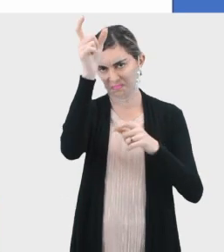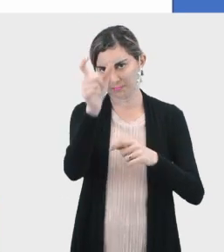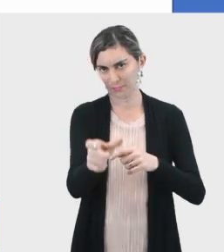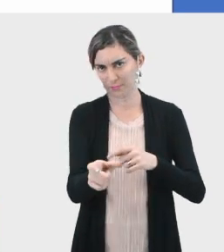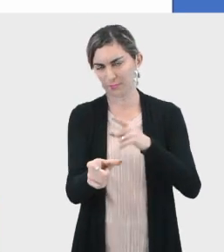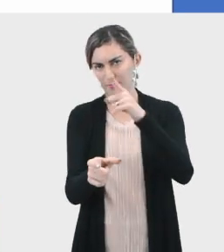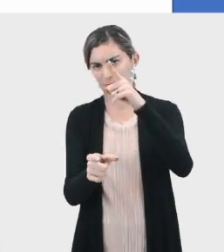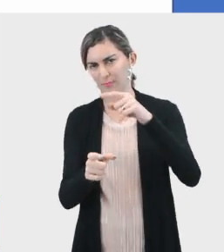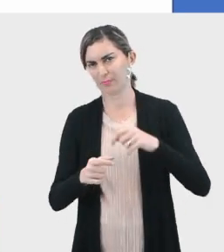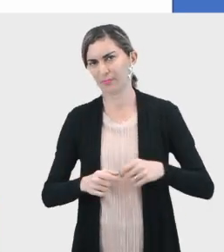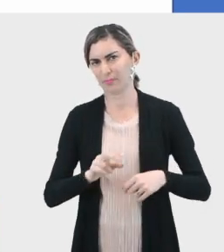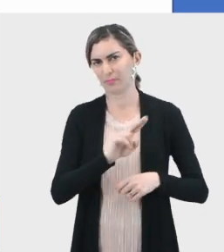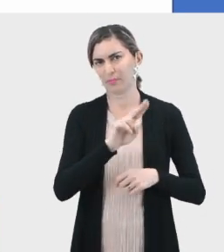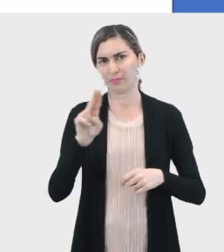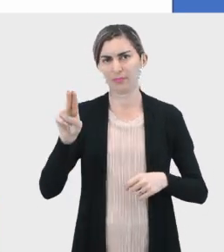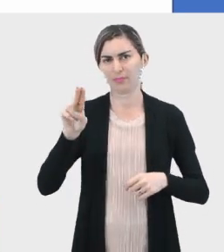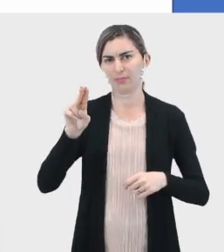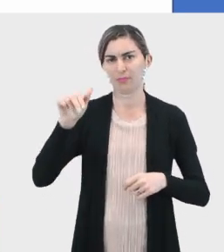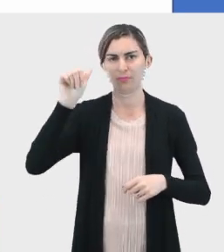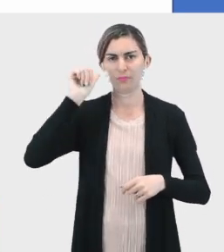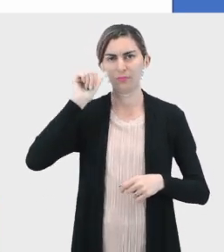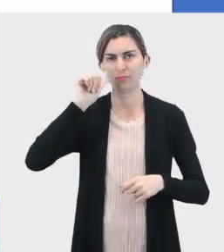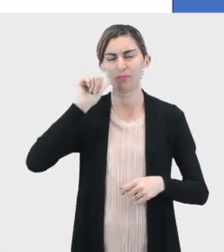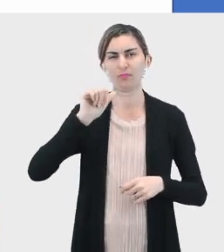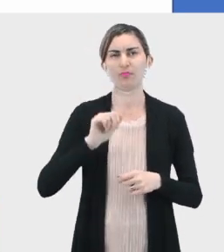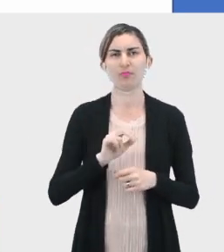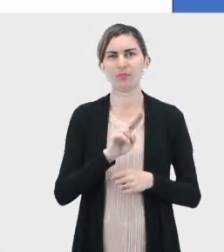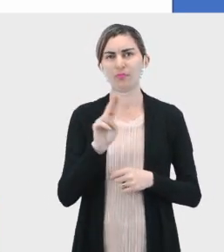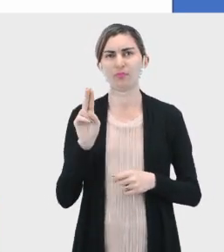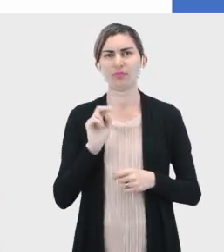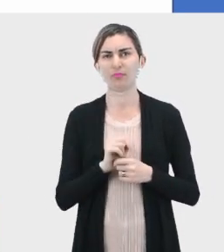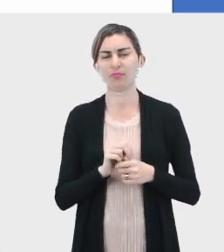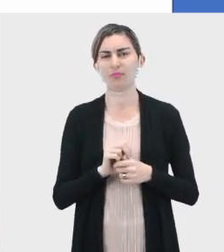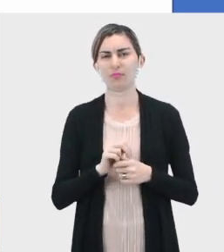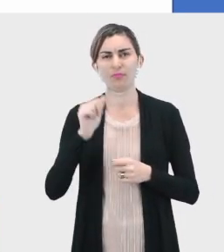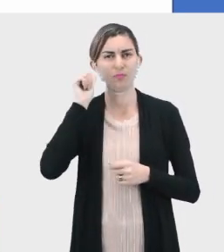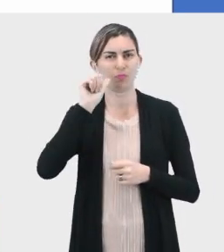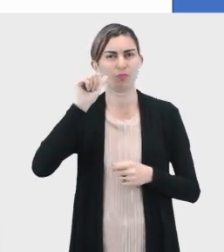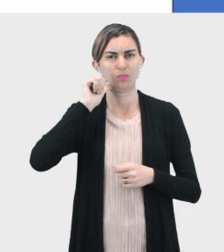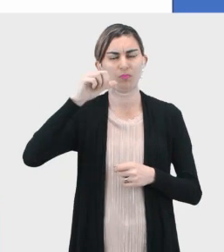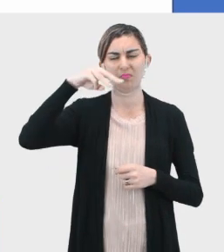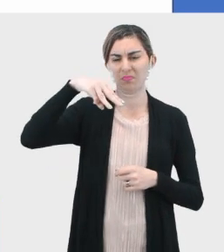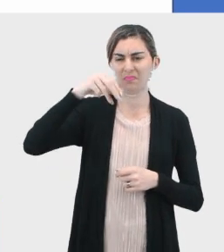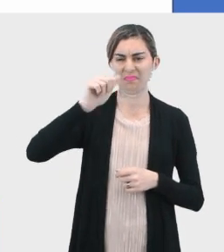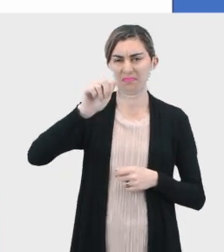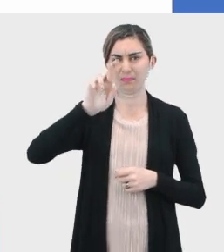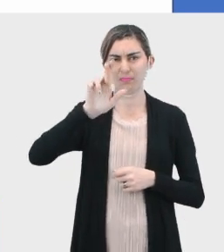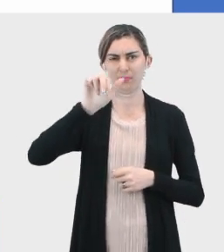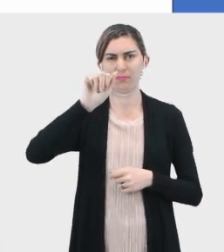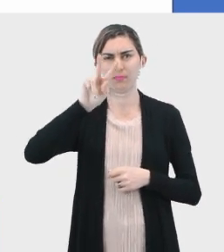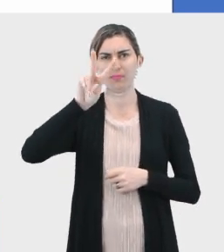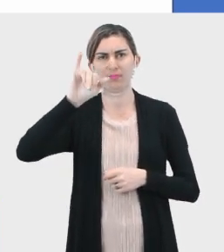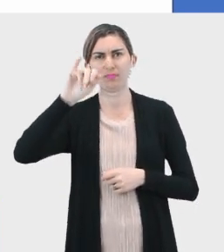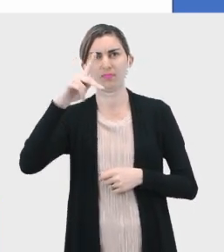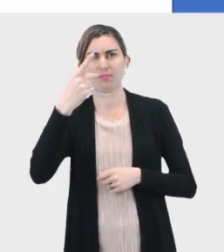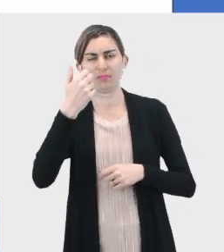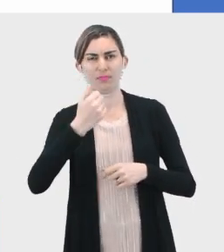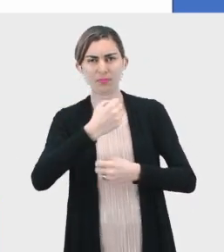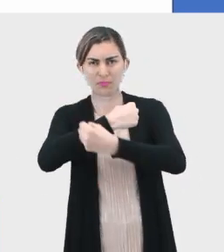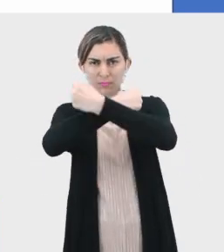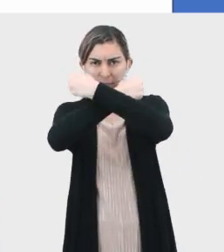essa personagem chamada aí de Wonder Woman, Mulher